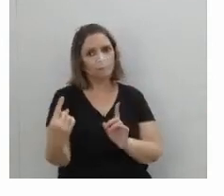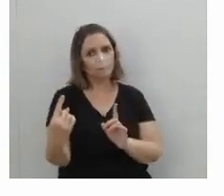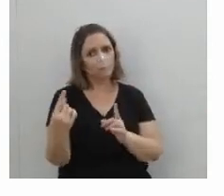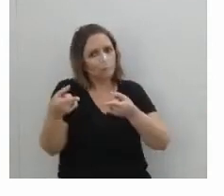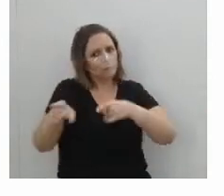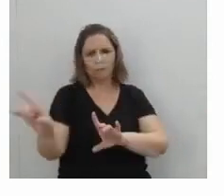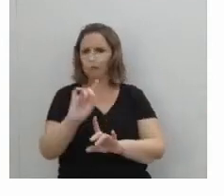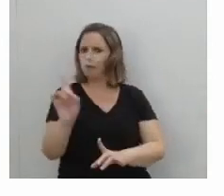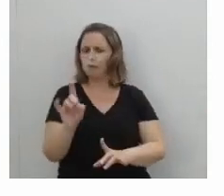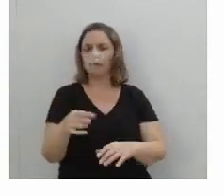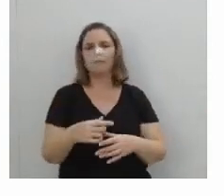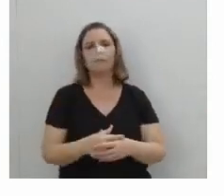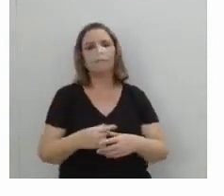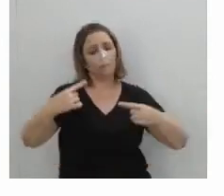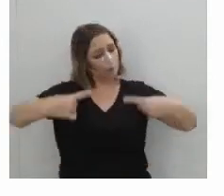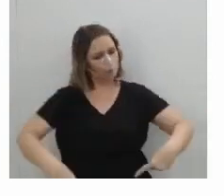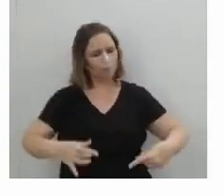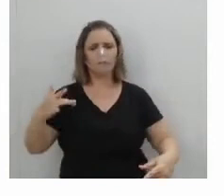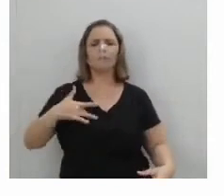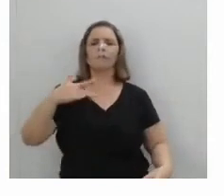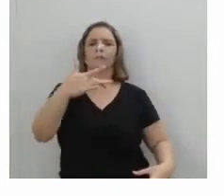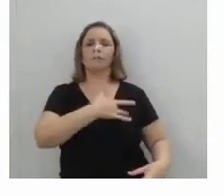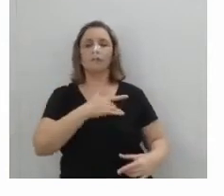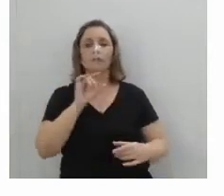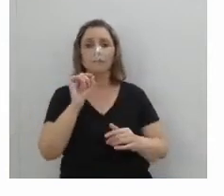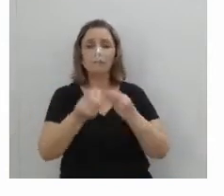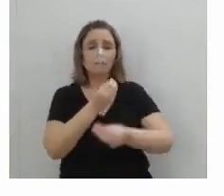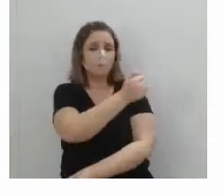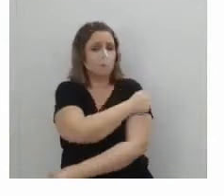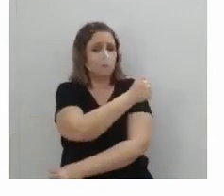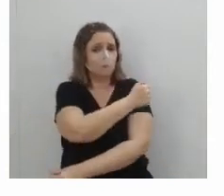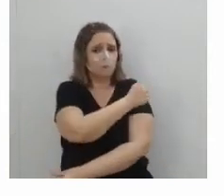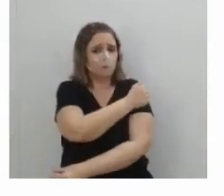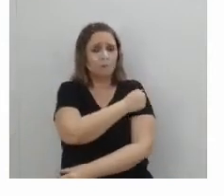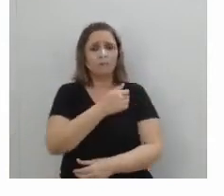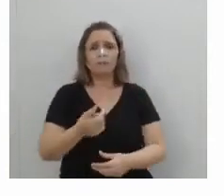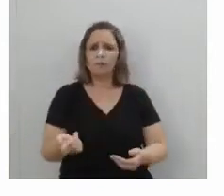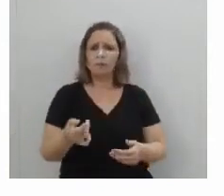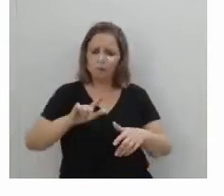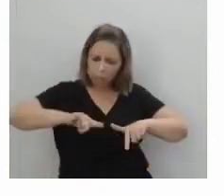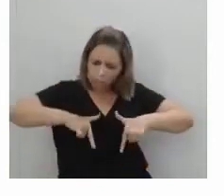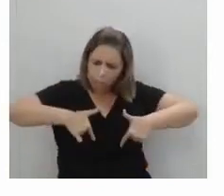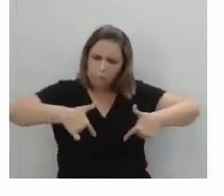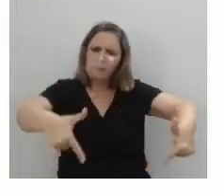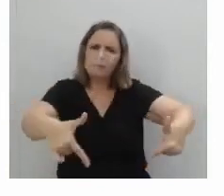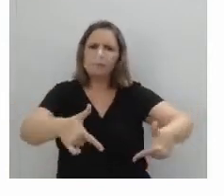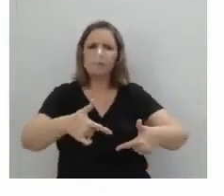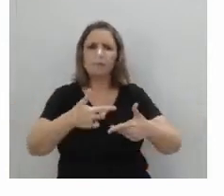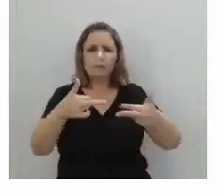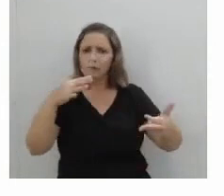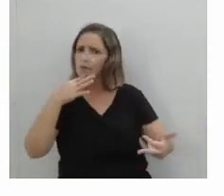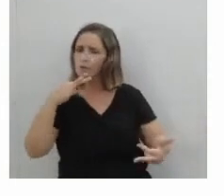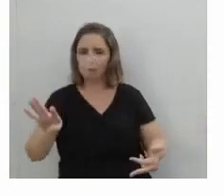nesse sentido, deve ser saudável, servindo como forma do aluno enfrentar situações até então